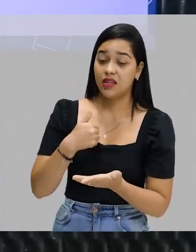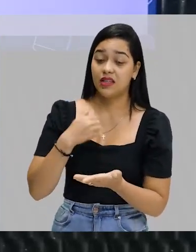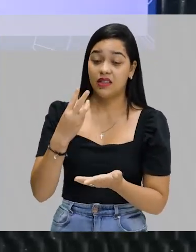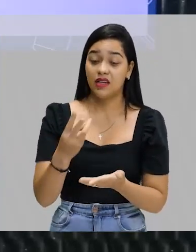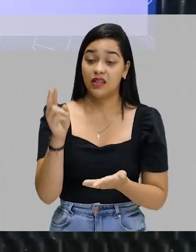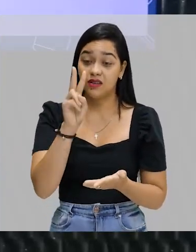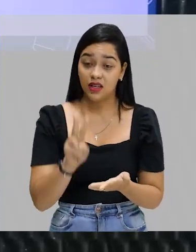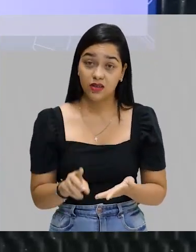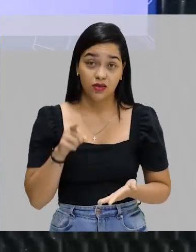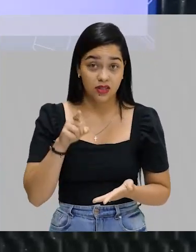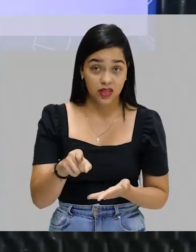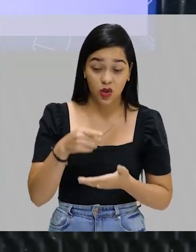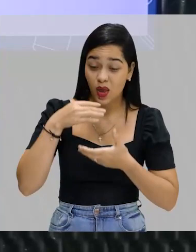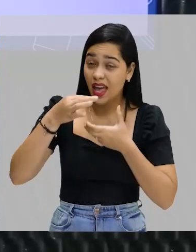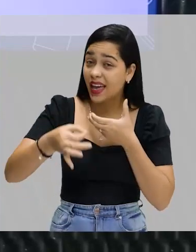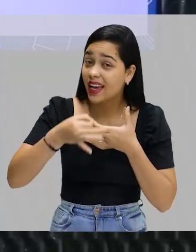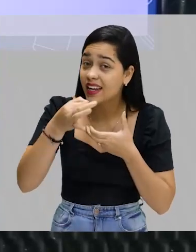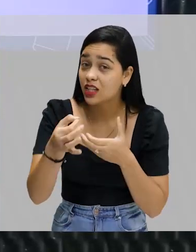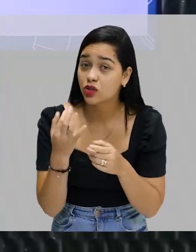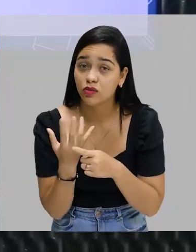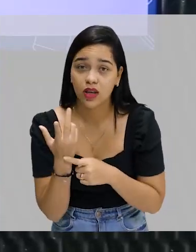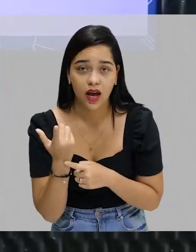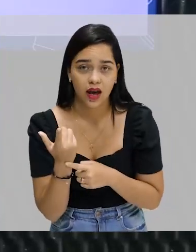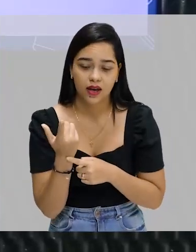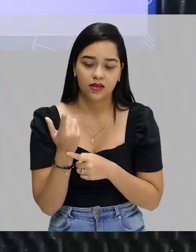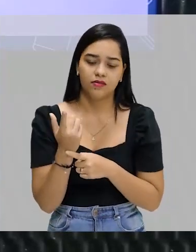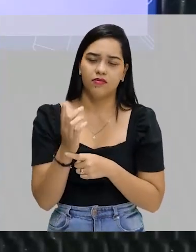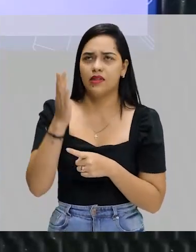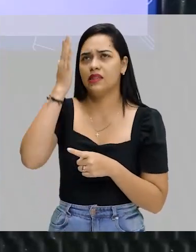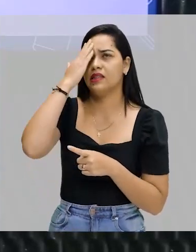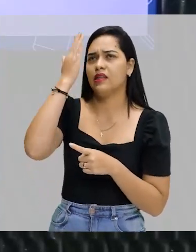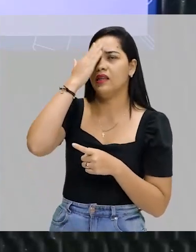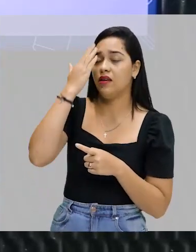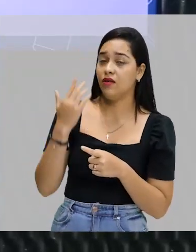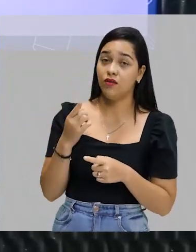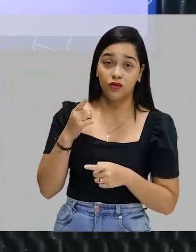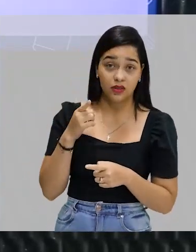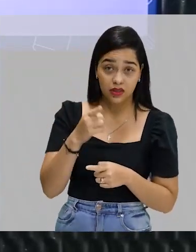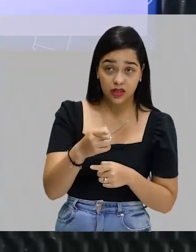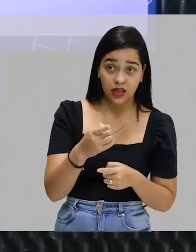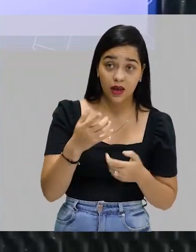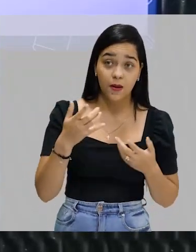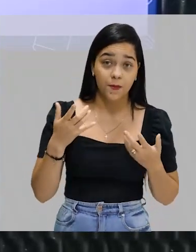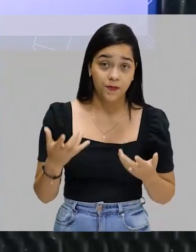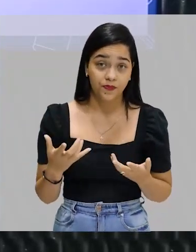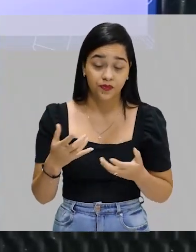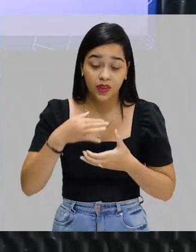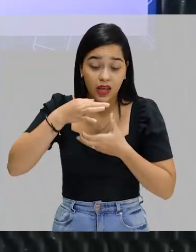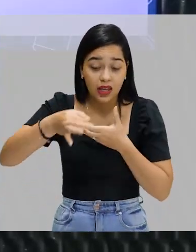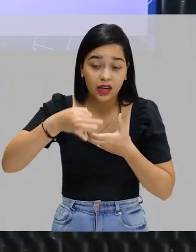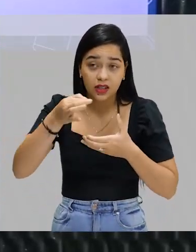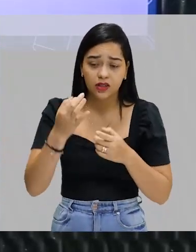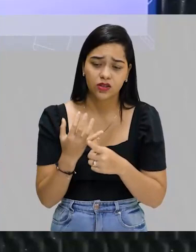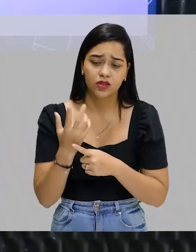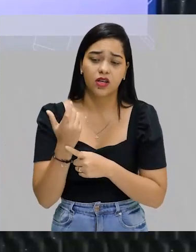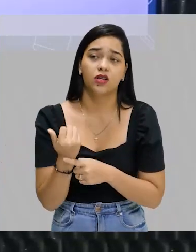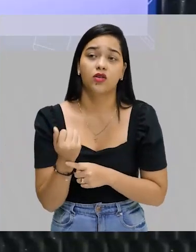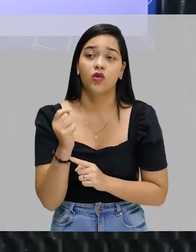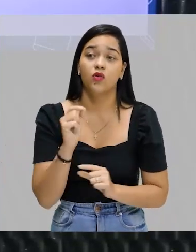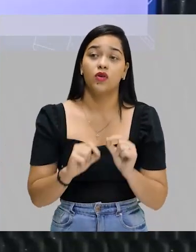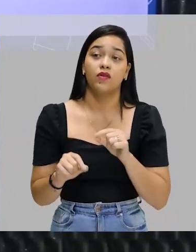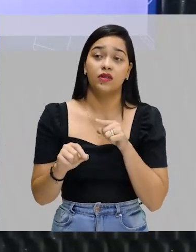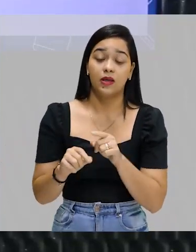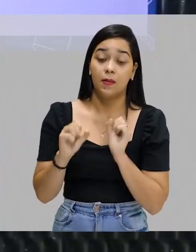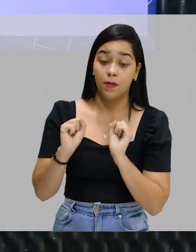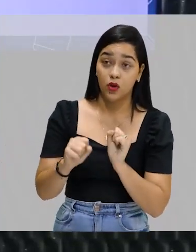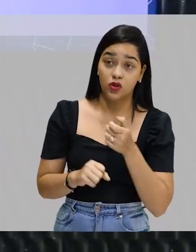3 vezes. Você não é crítico de arte. Para quem não entendeu, você não é crítico de arte. A única coisa que você